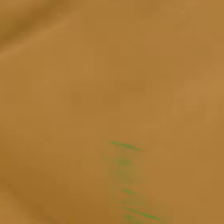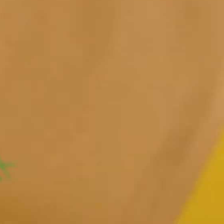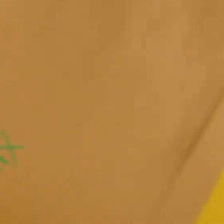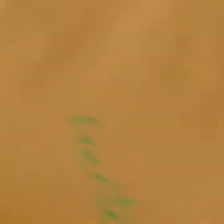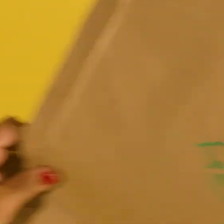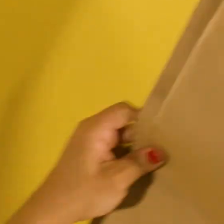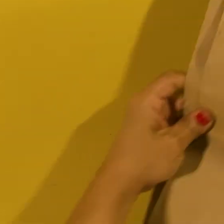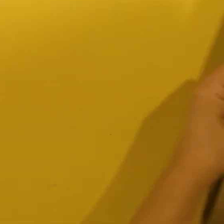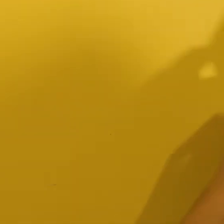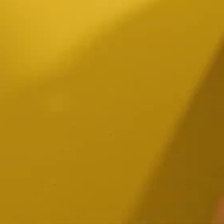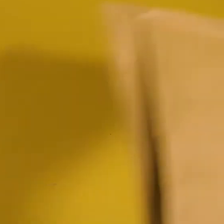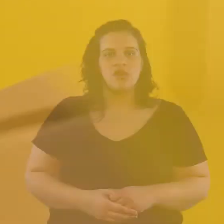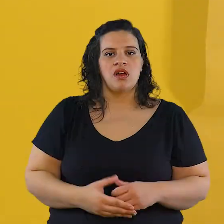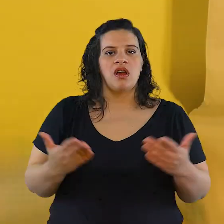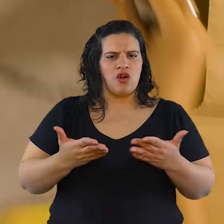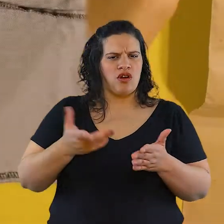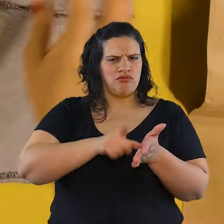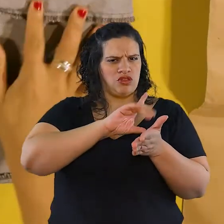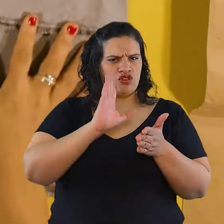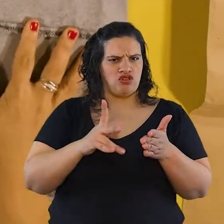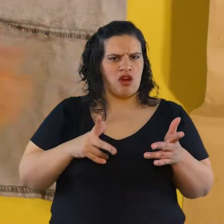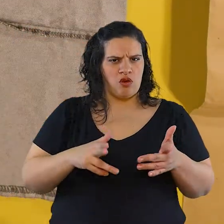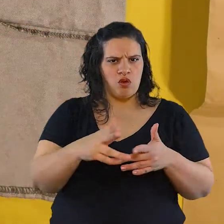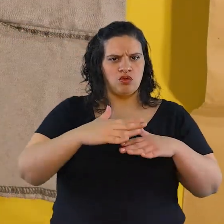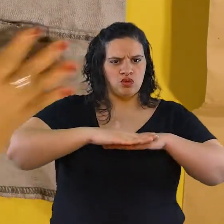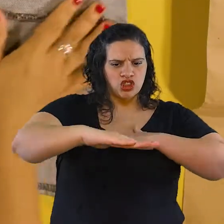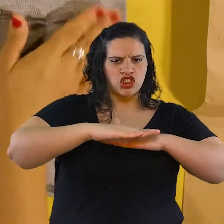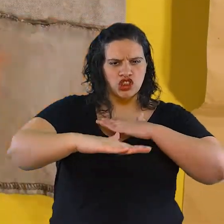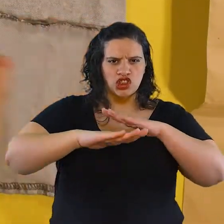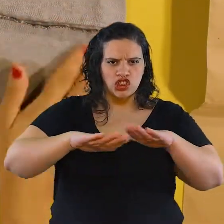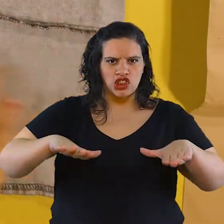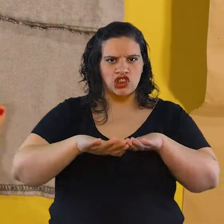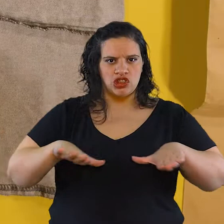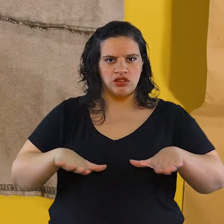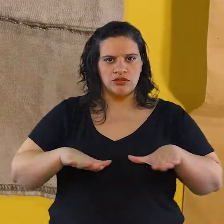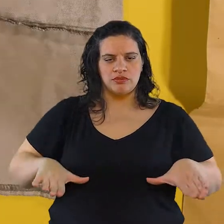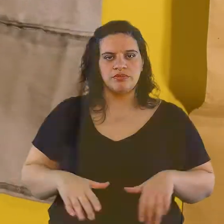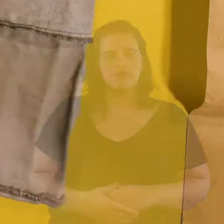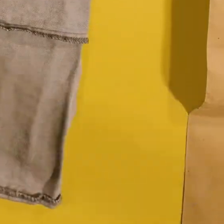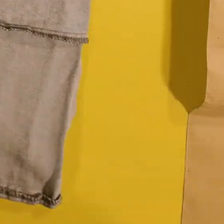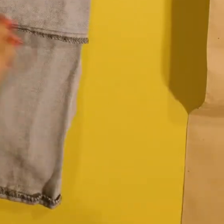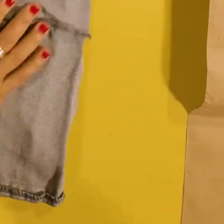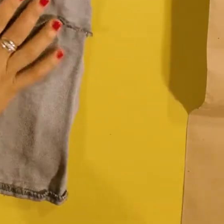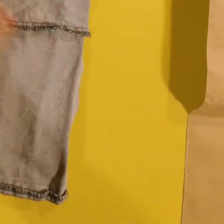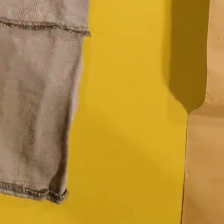agora o que eu vou fazer? Vou pegar a parte que já está cortada, esticar ela.